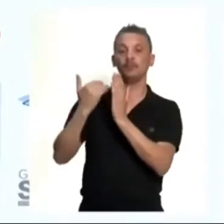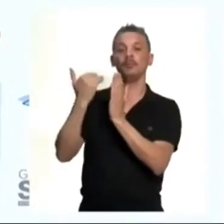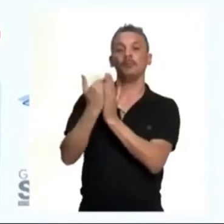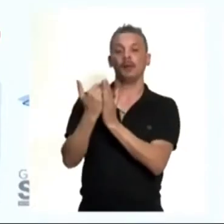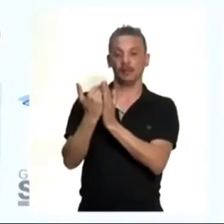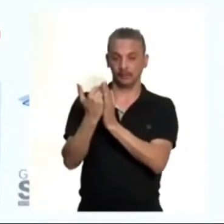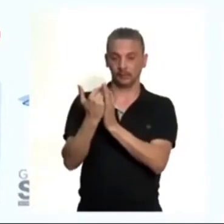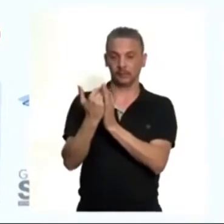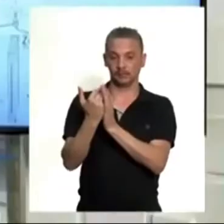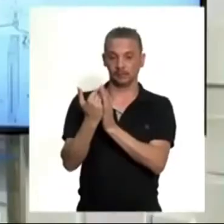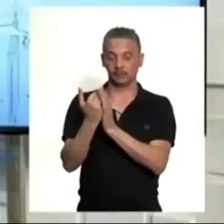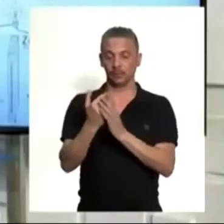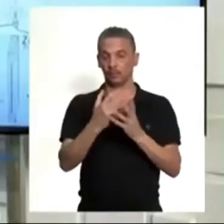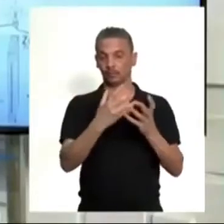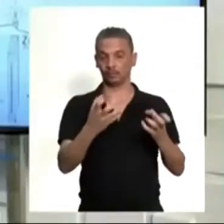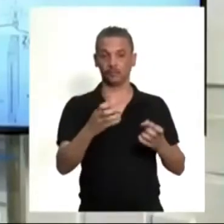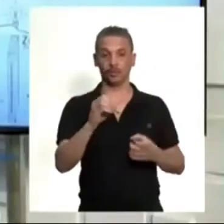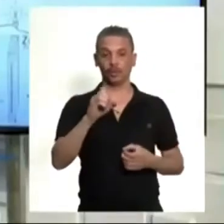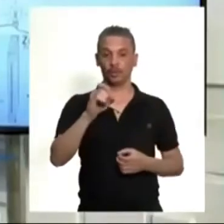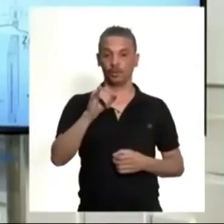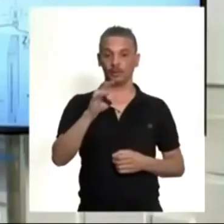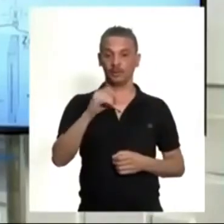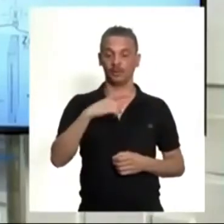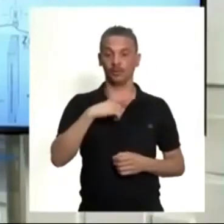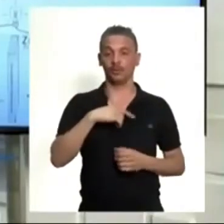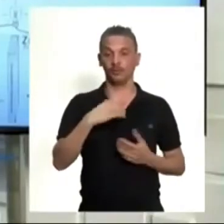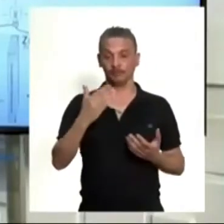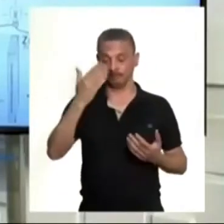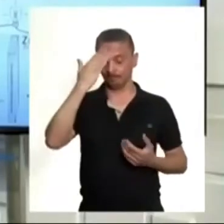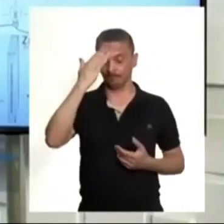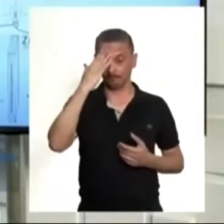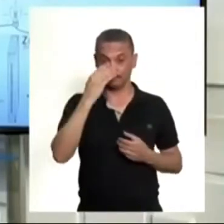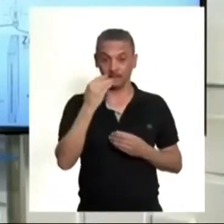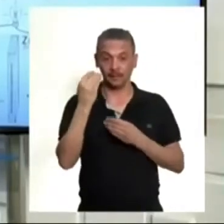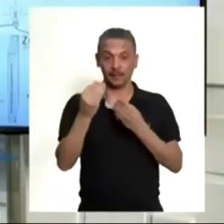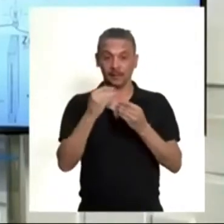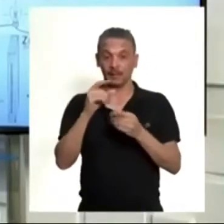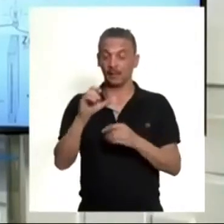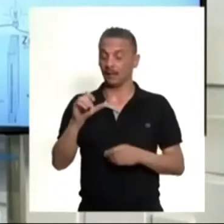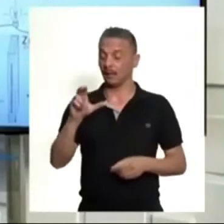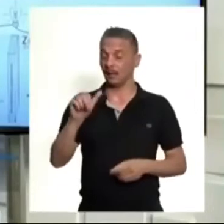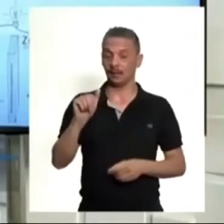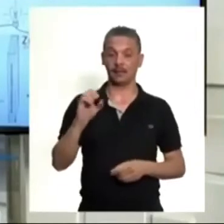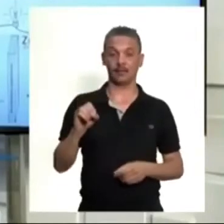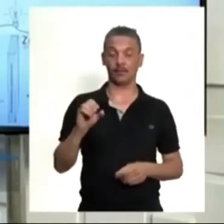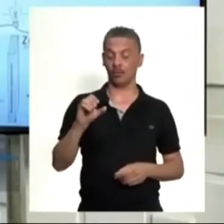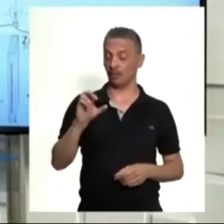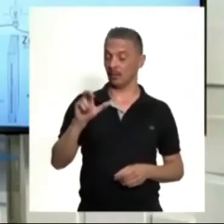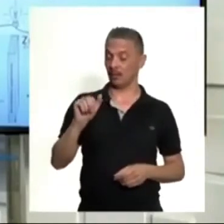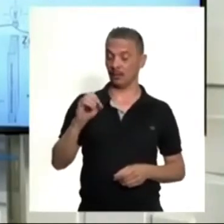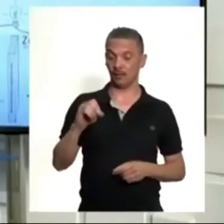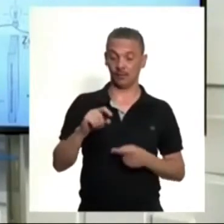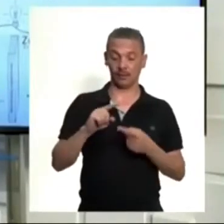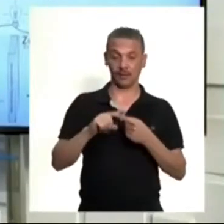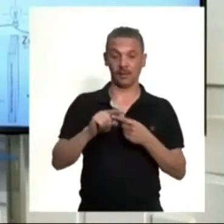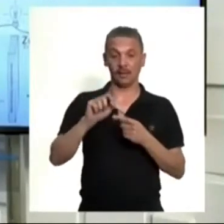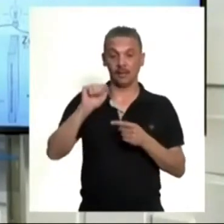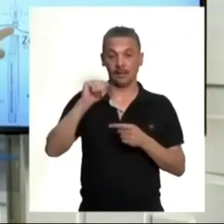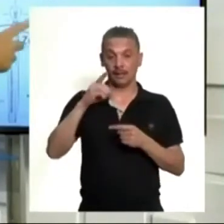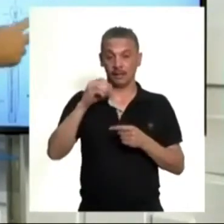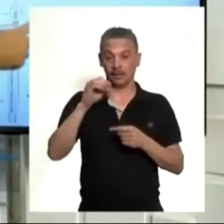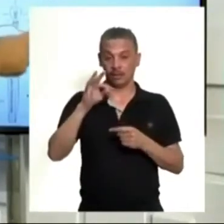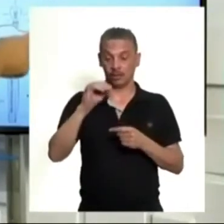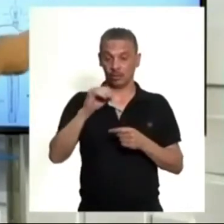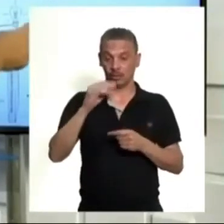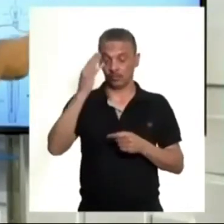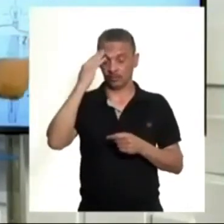Aumentou, oxidou. Rolou aqui uma oxidação. Quem sofre oxidação, Renner? Olha o CRA, ó, sempre o ânodo. Já descobri